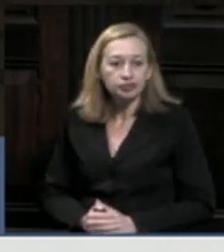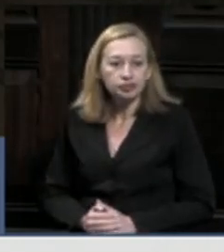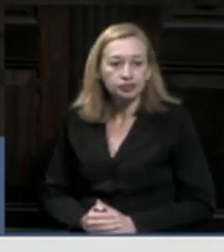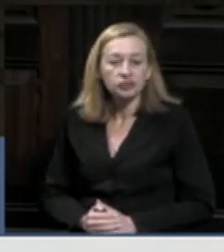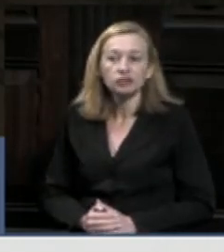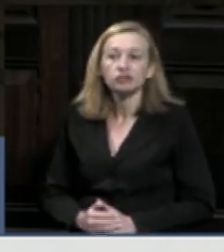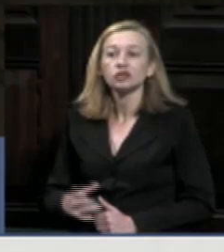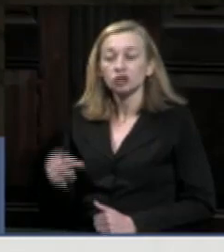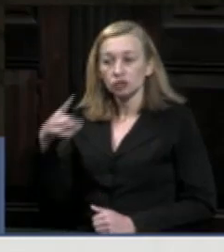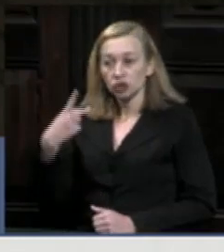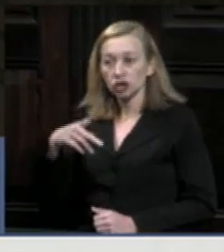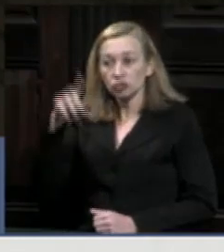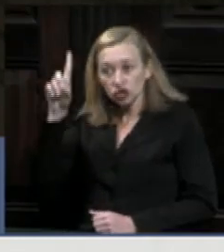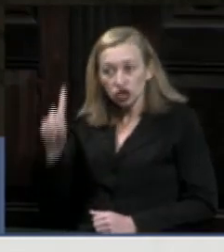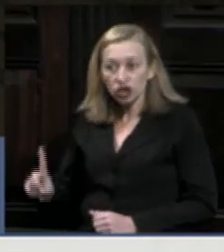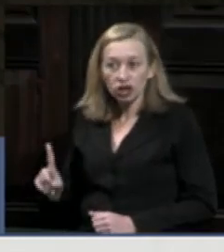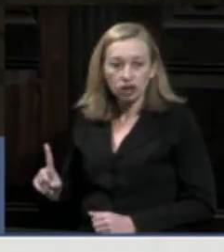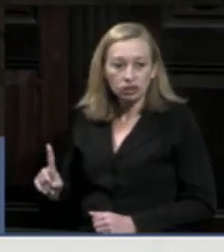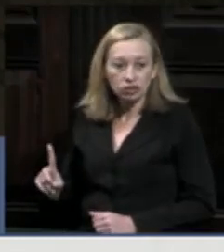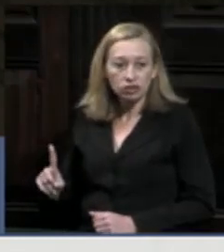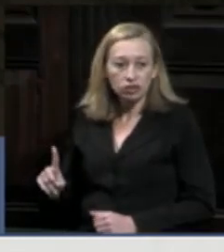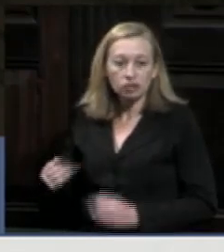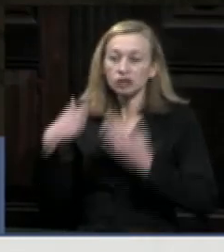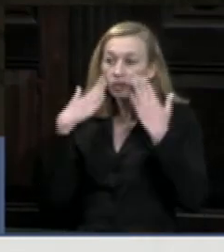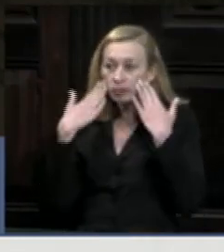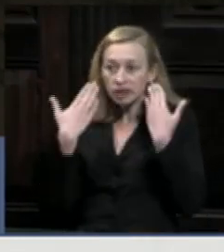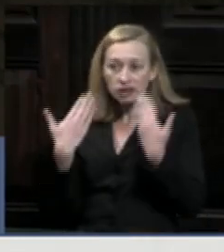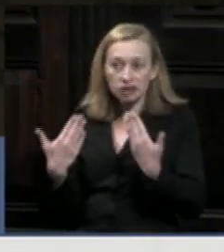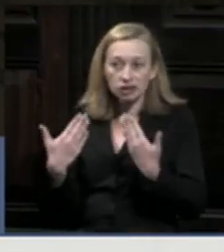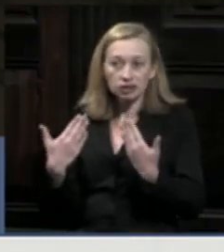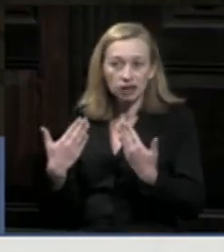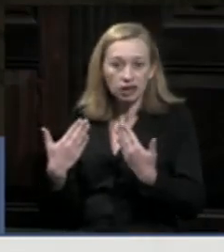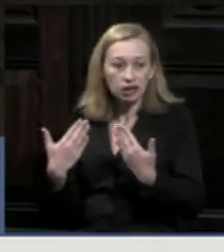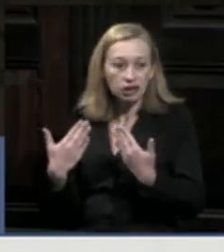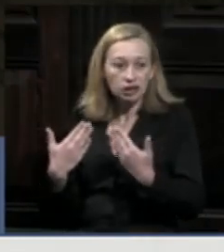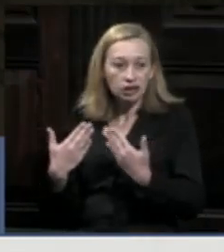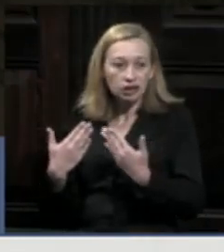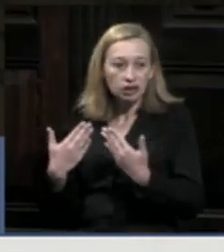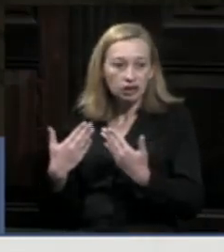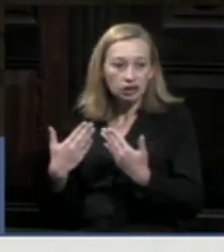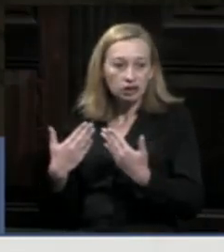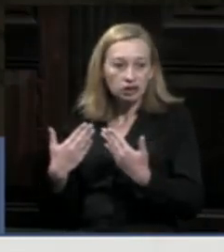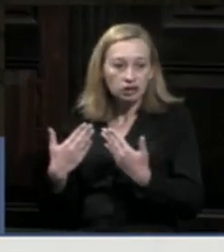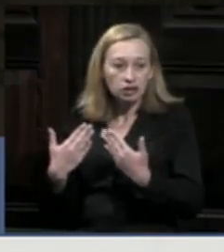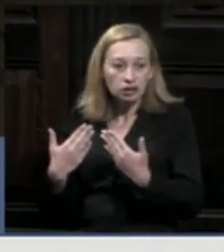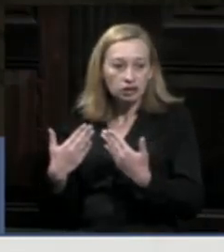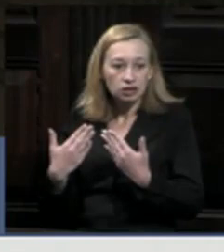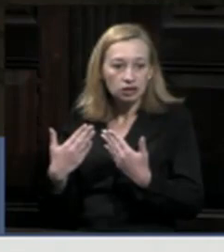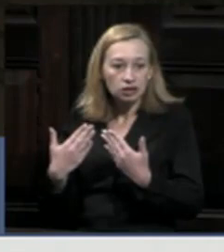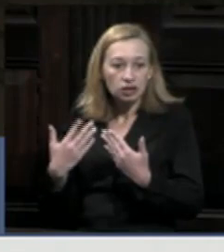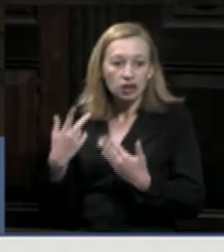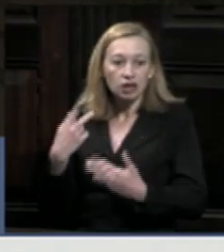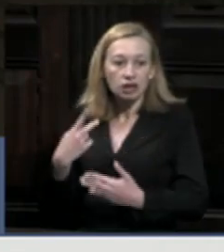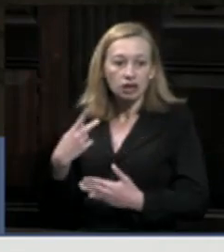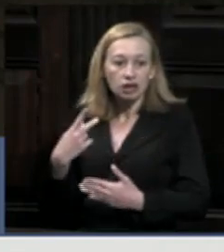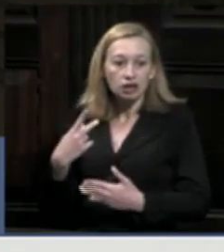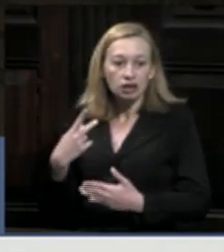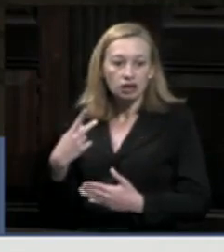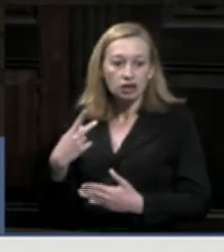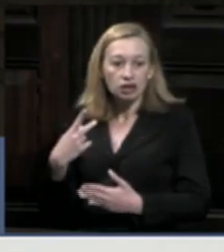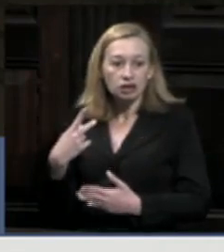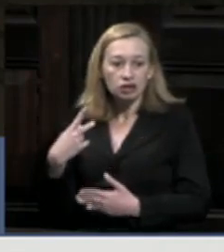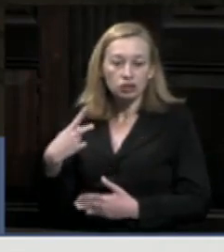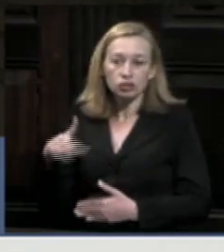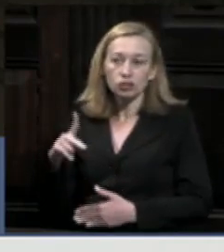direito de apresentar a contestação na defesa de sua cliente mas